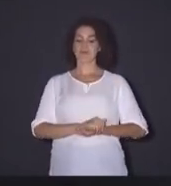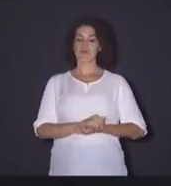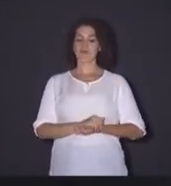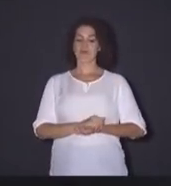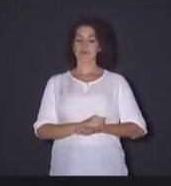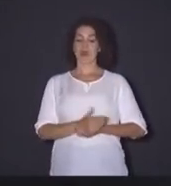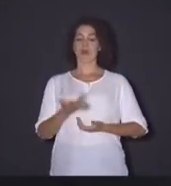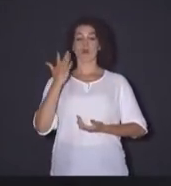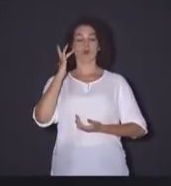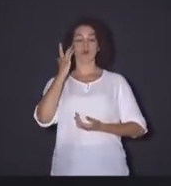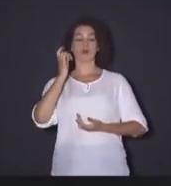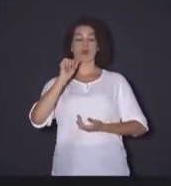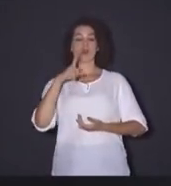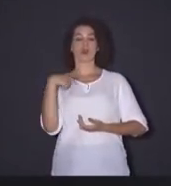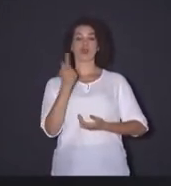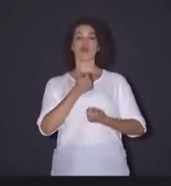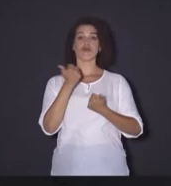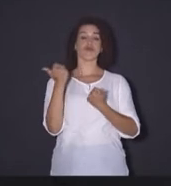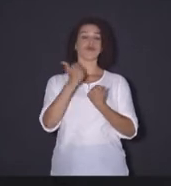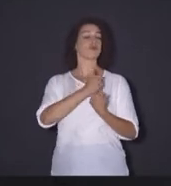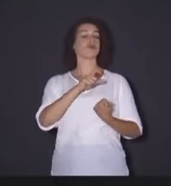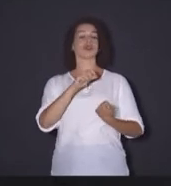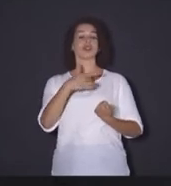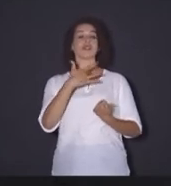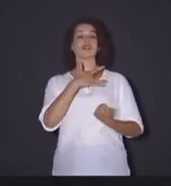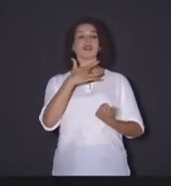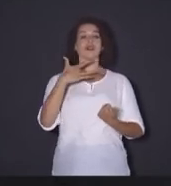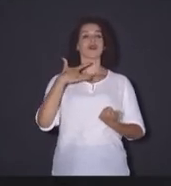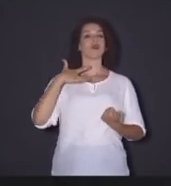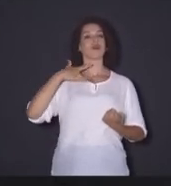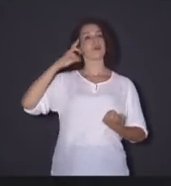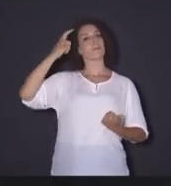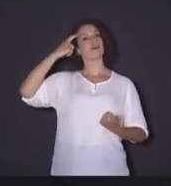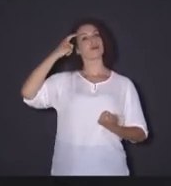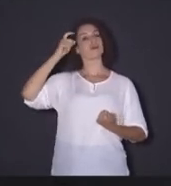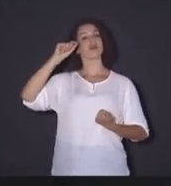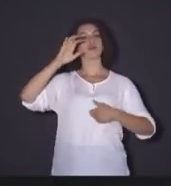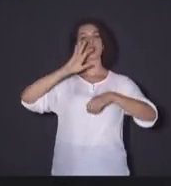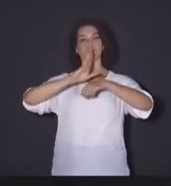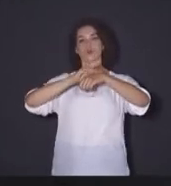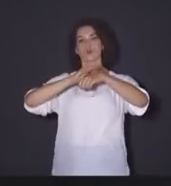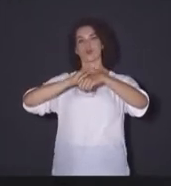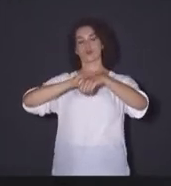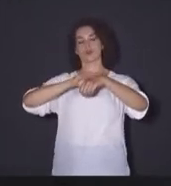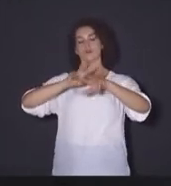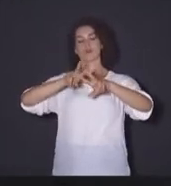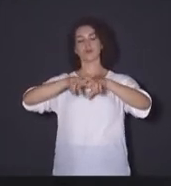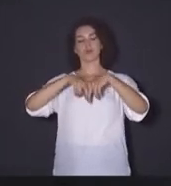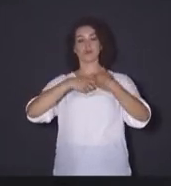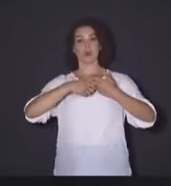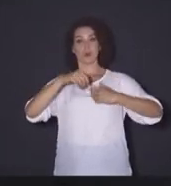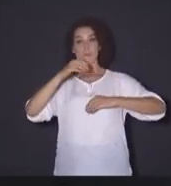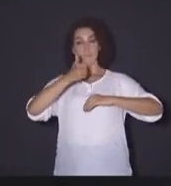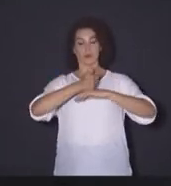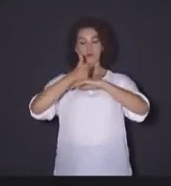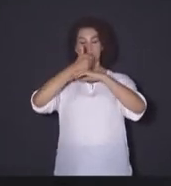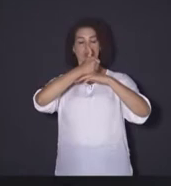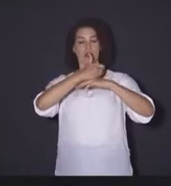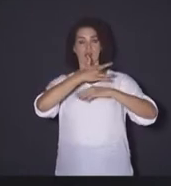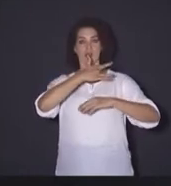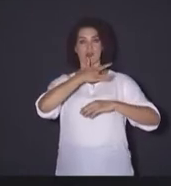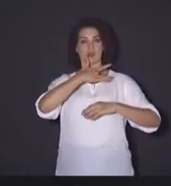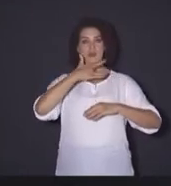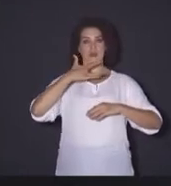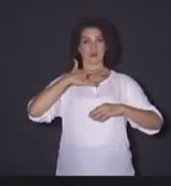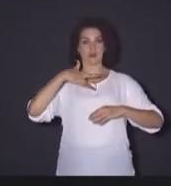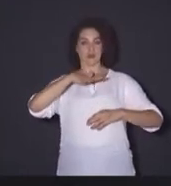substituindo também um pouco essa idéia de saúde pela idéia de doença né e os nossos profissionais da área de saúde tem sido muito mais formados para